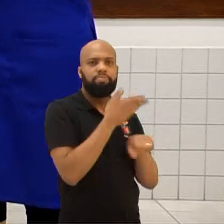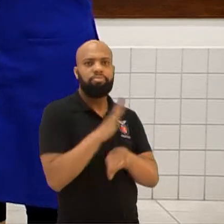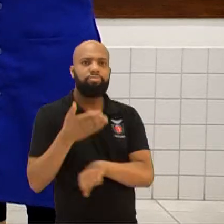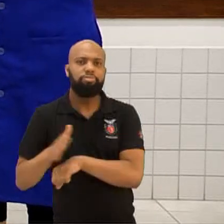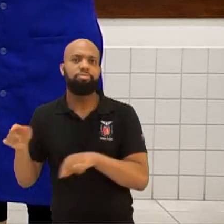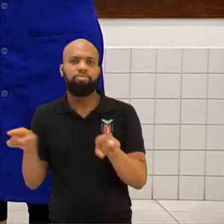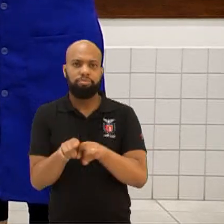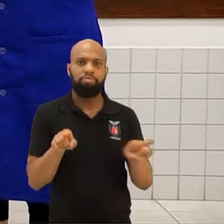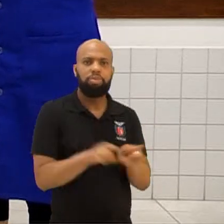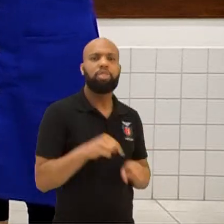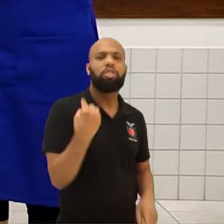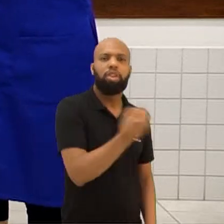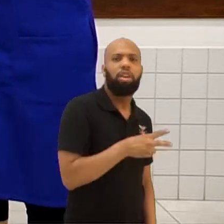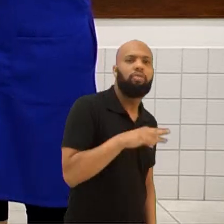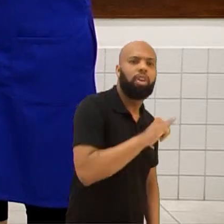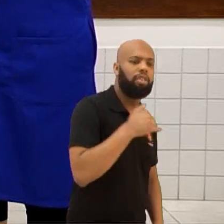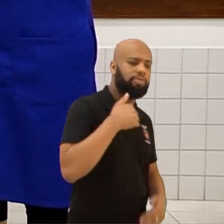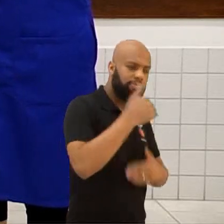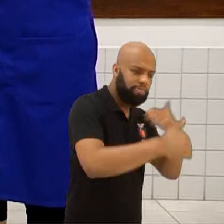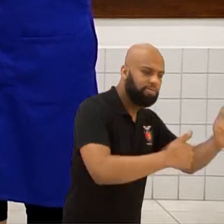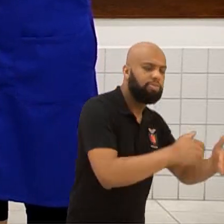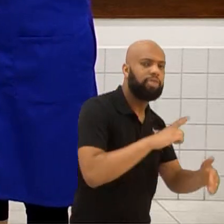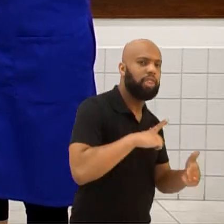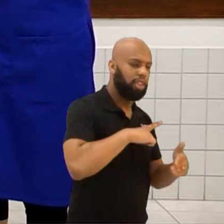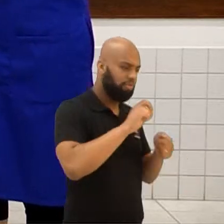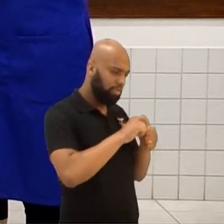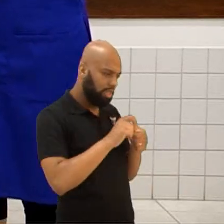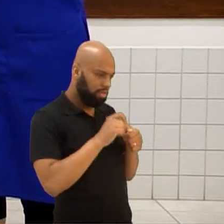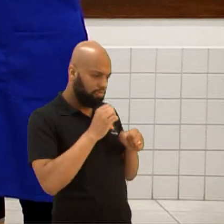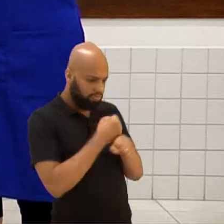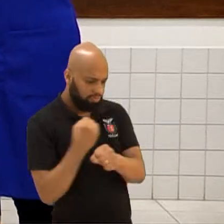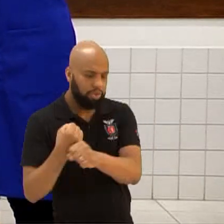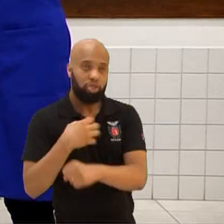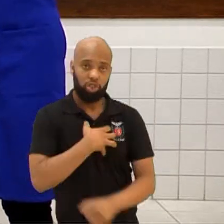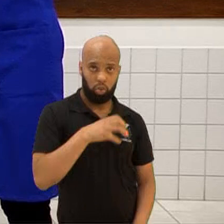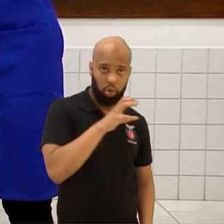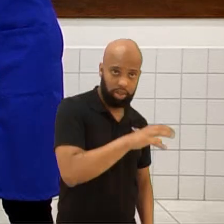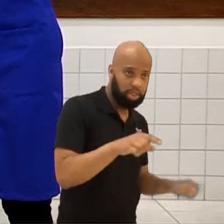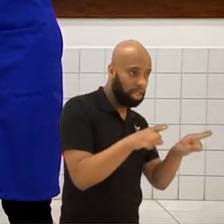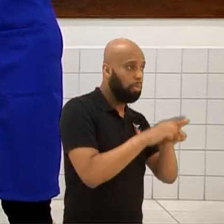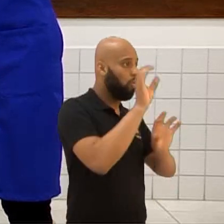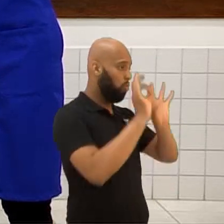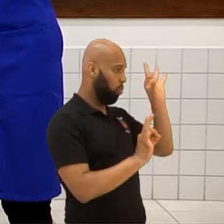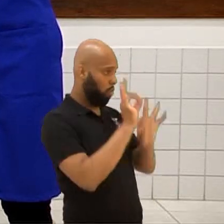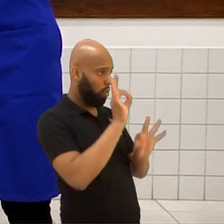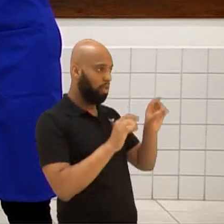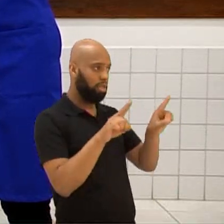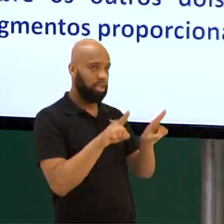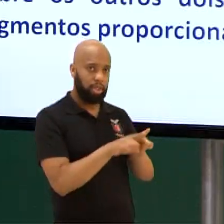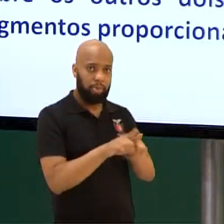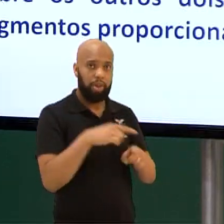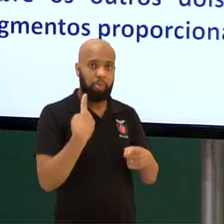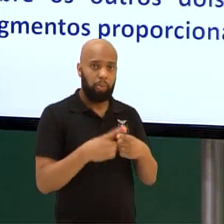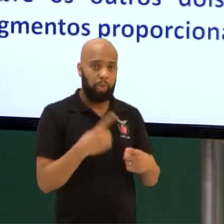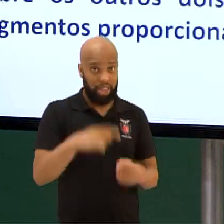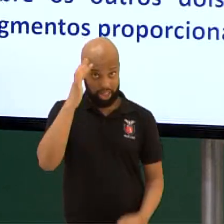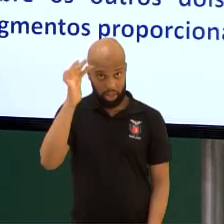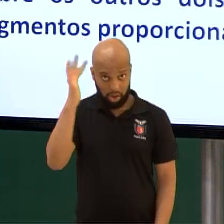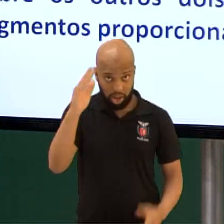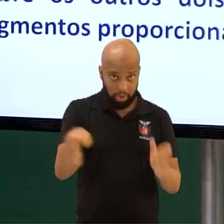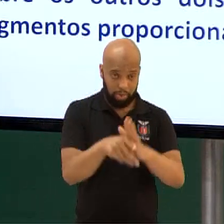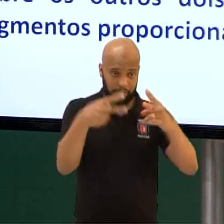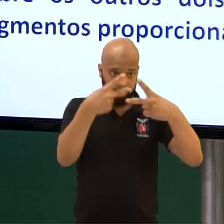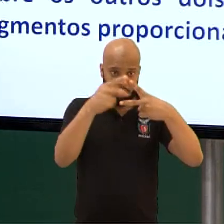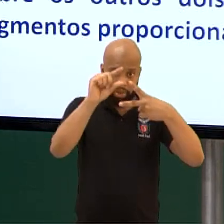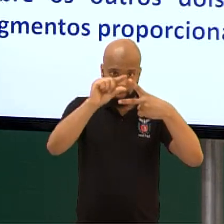prática, né? E nós vamos, na sequência, construindo essa ideia, né? Essa organização. Né? O Teorema de Thales, como foi perguntado ali,